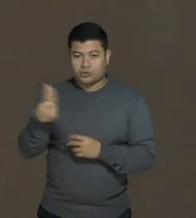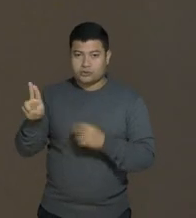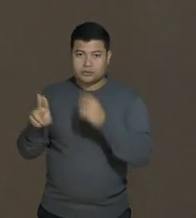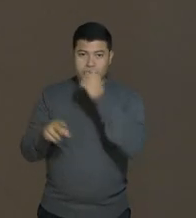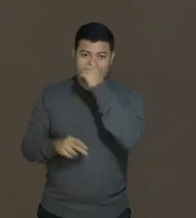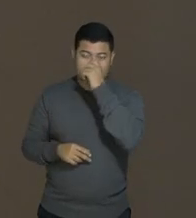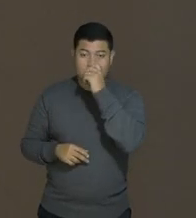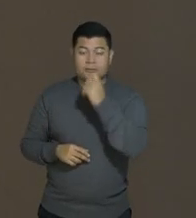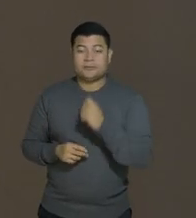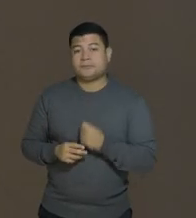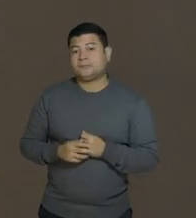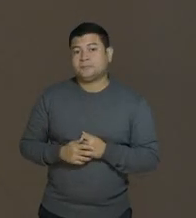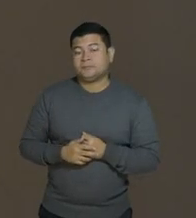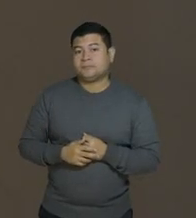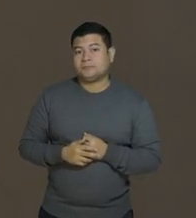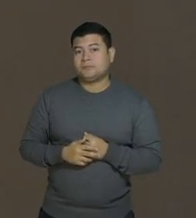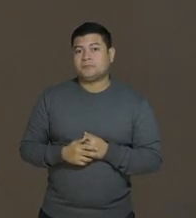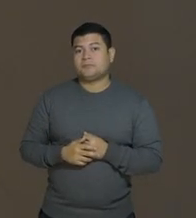Eu acho que é